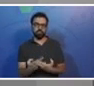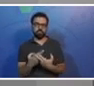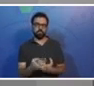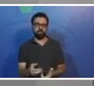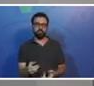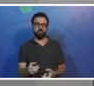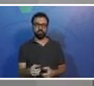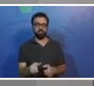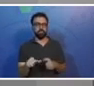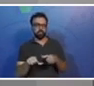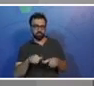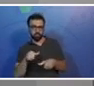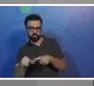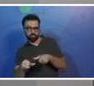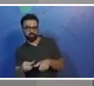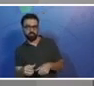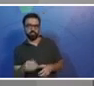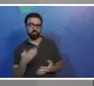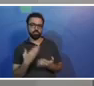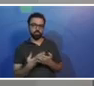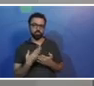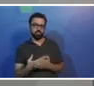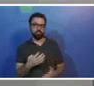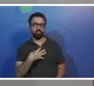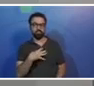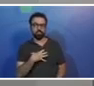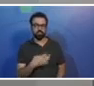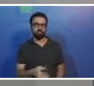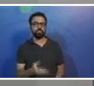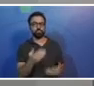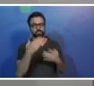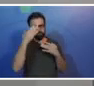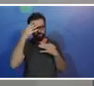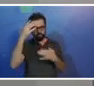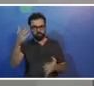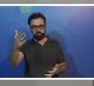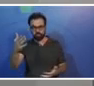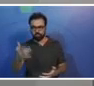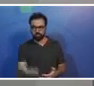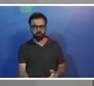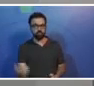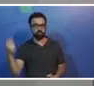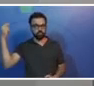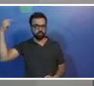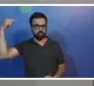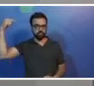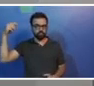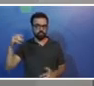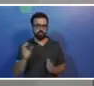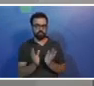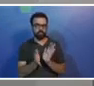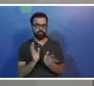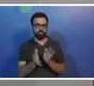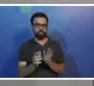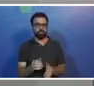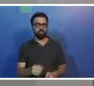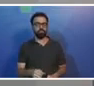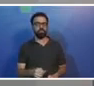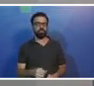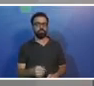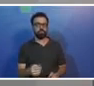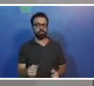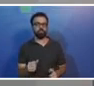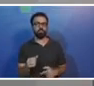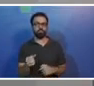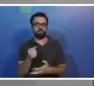toda a forma de estudar. Agradecer aos nossos tradutores de Libras, que são